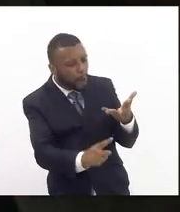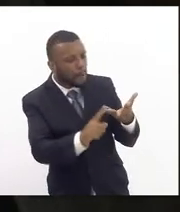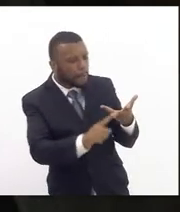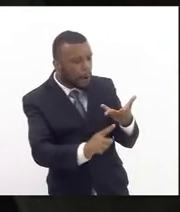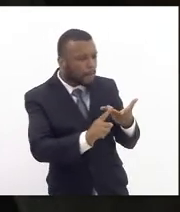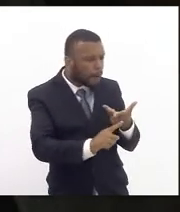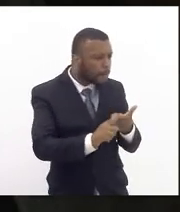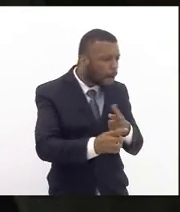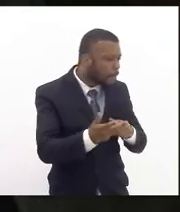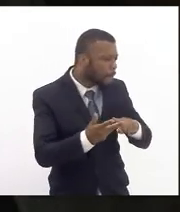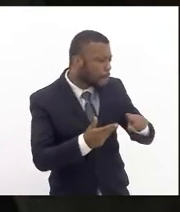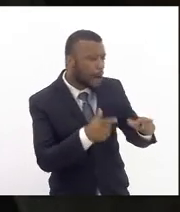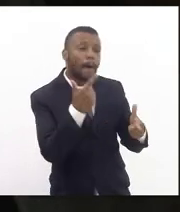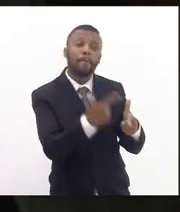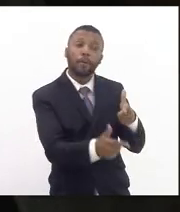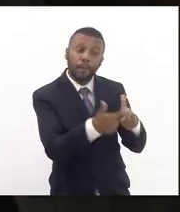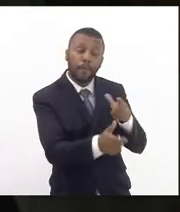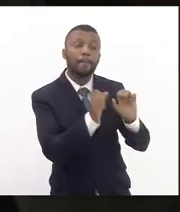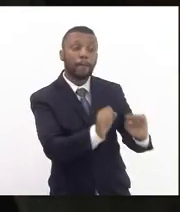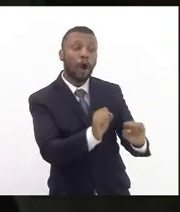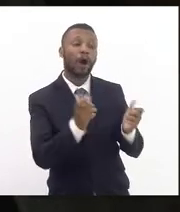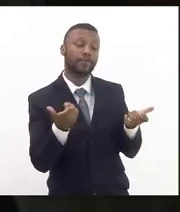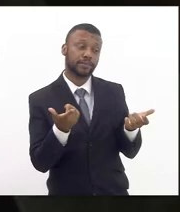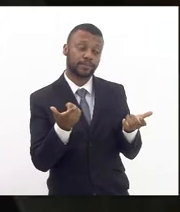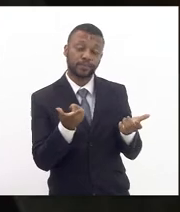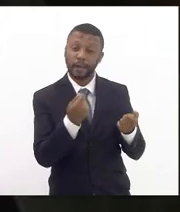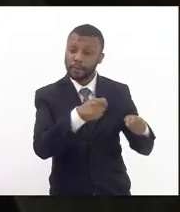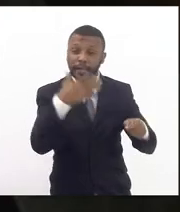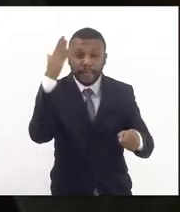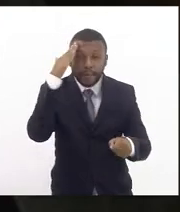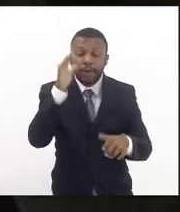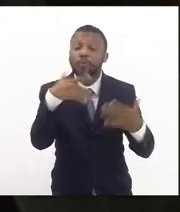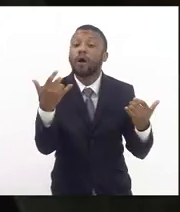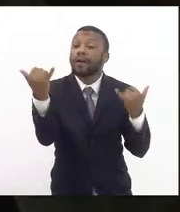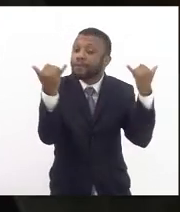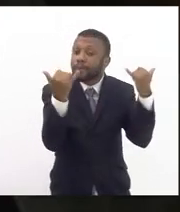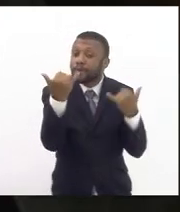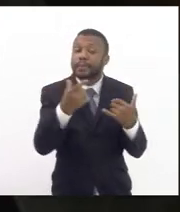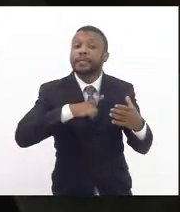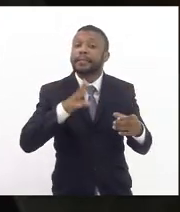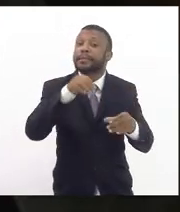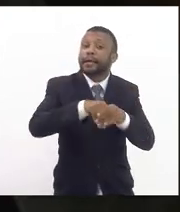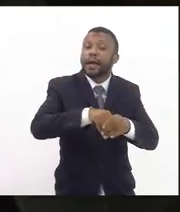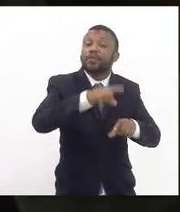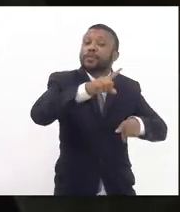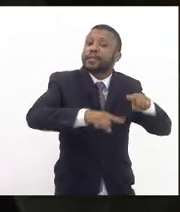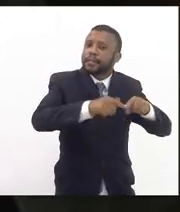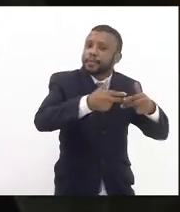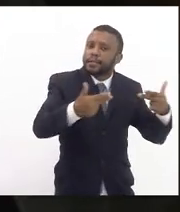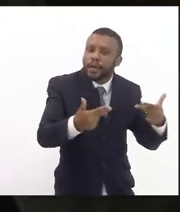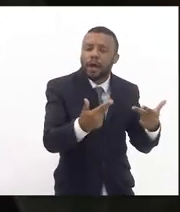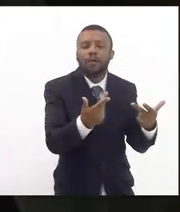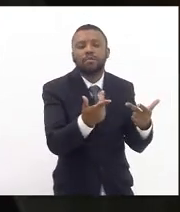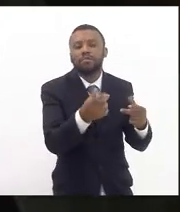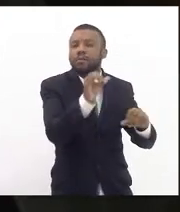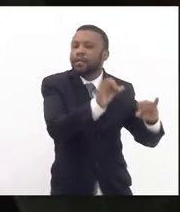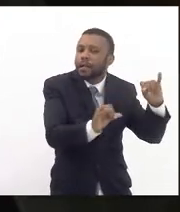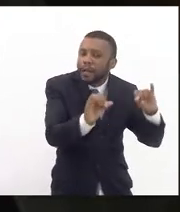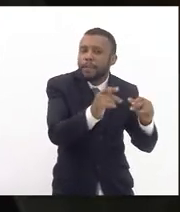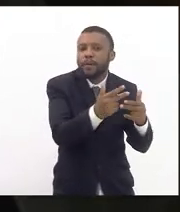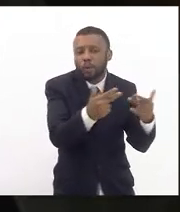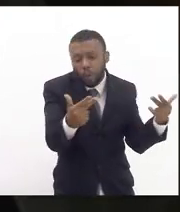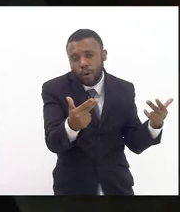as substâncias que existem no material a ser implantado, que ela conheça as estatísticas. Então, é uma questão